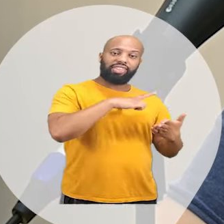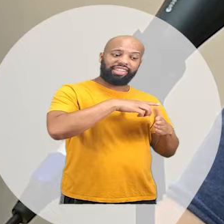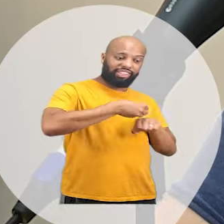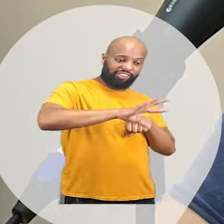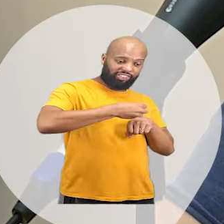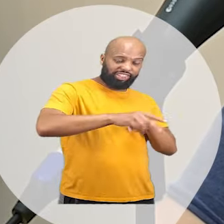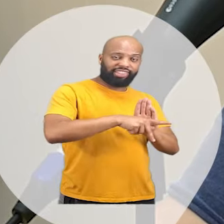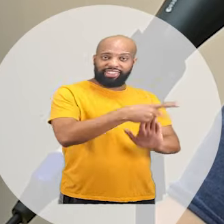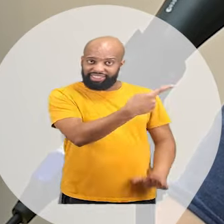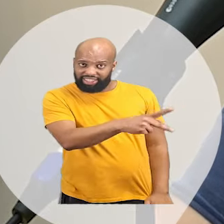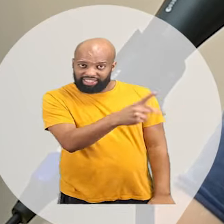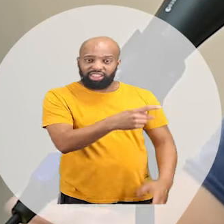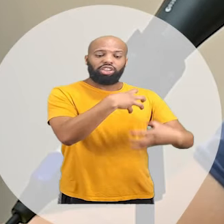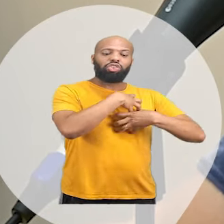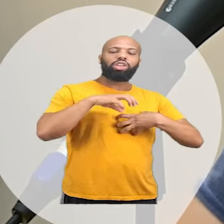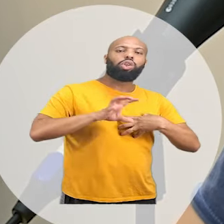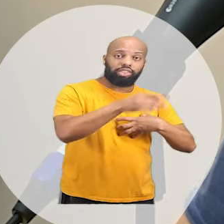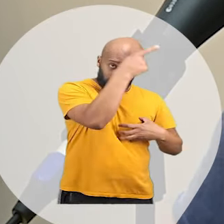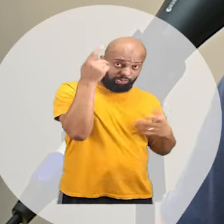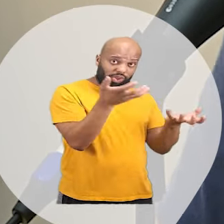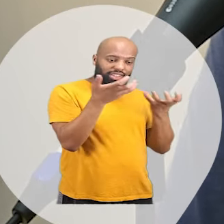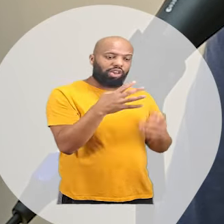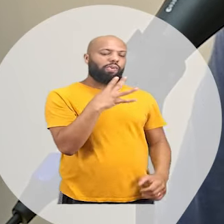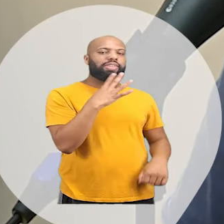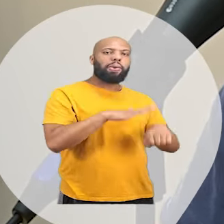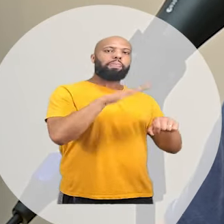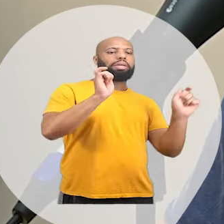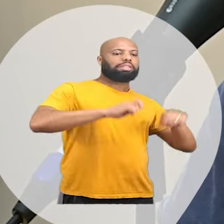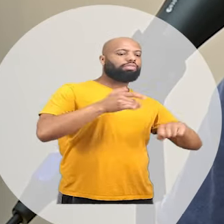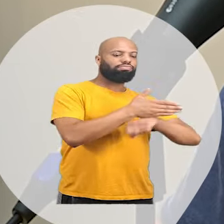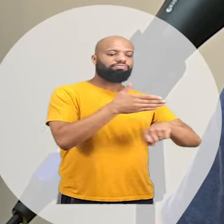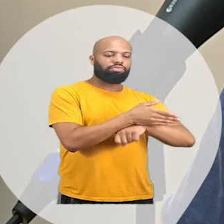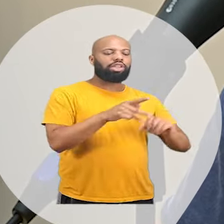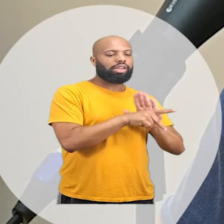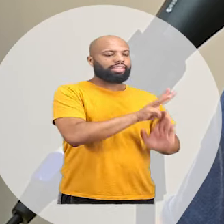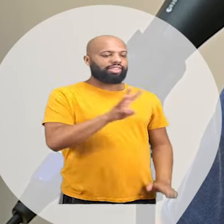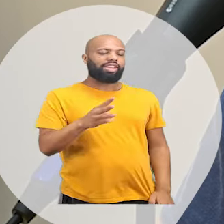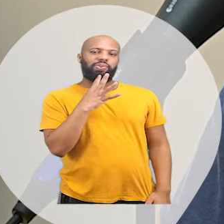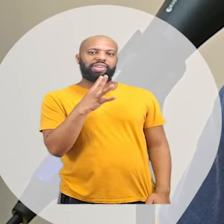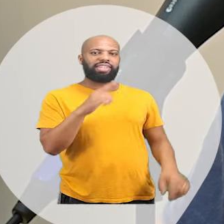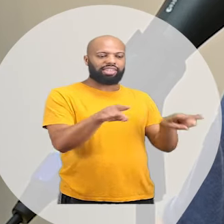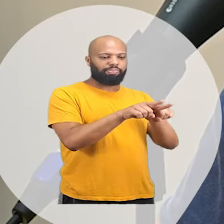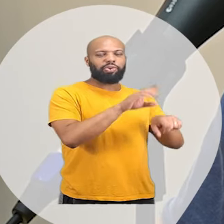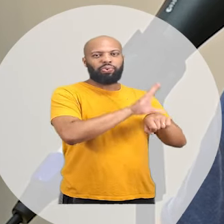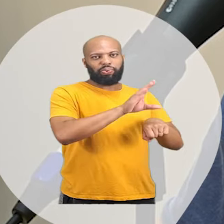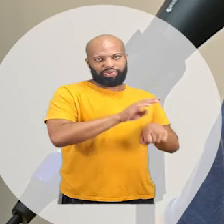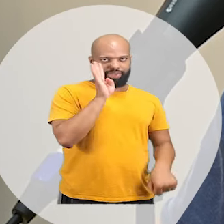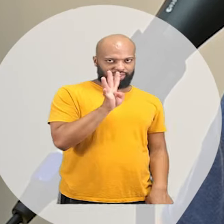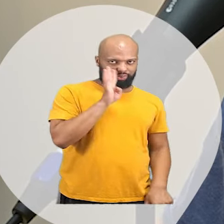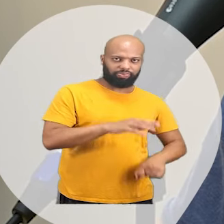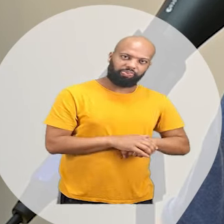fica a dica da casa para que o pessoal que queira conhecer um pouquinho mais possa acessar o site conhecer esse curso legal